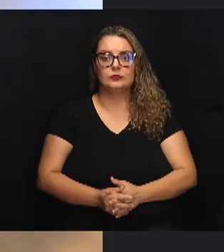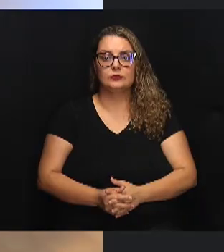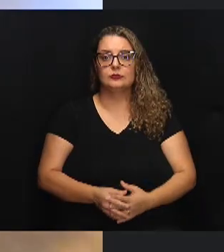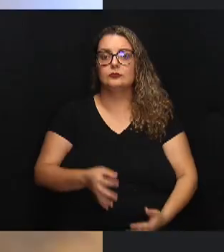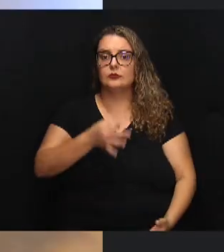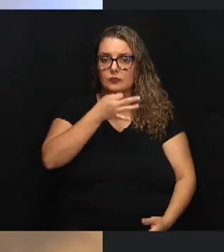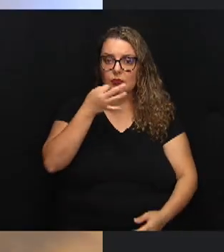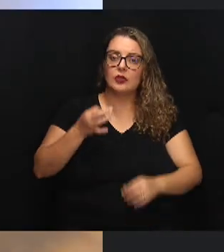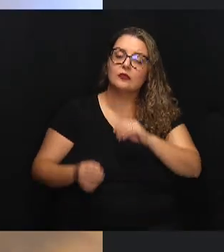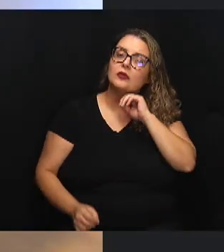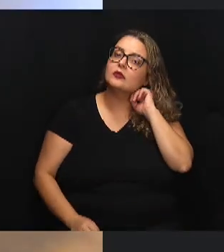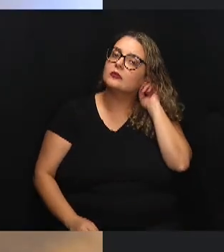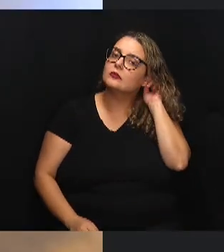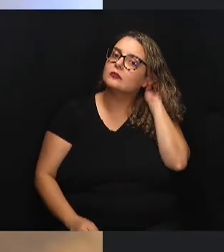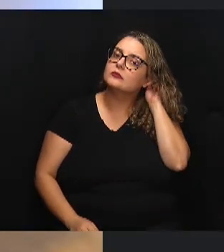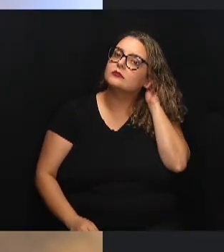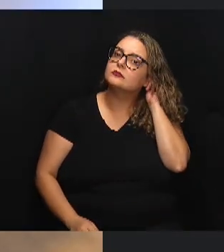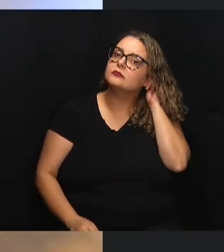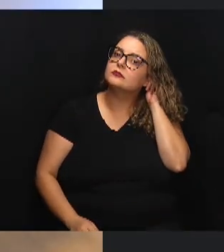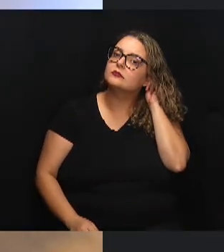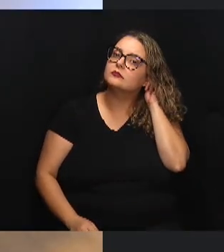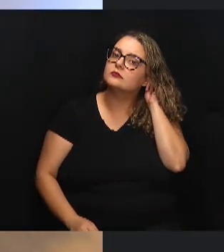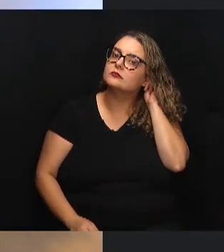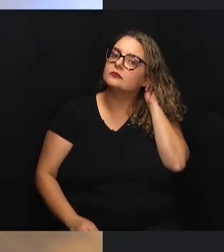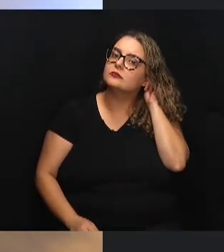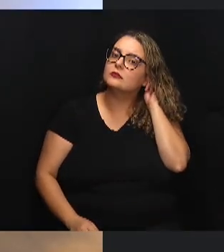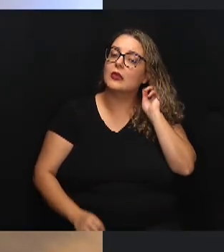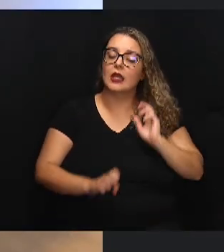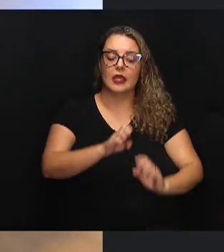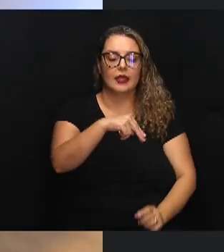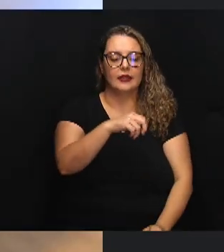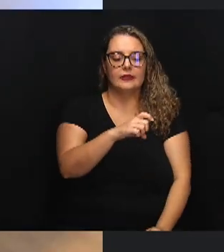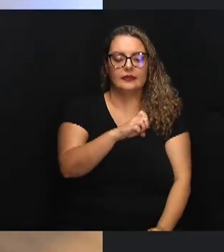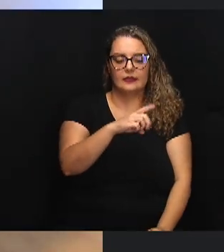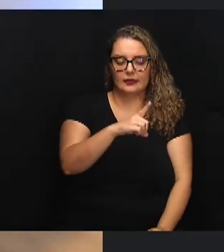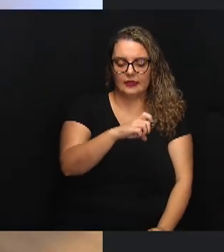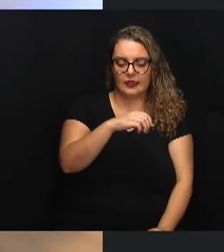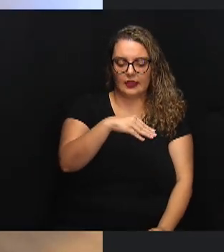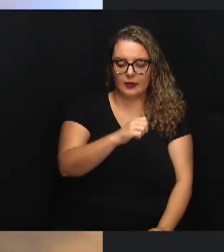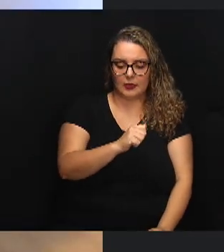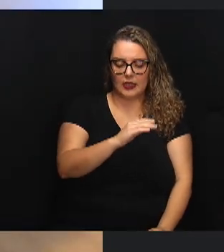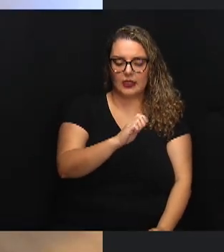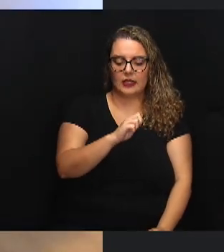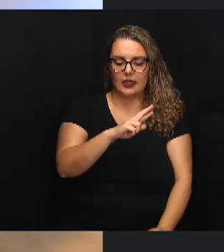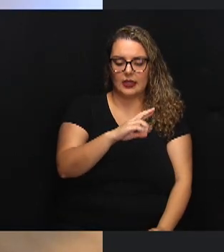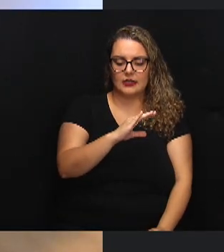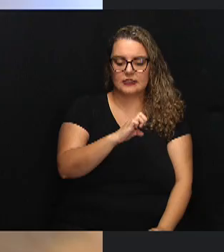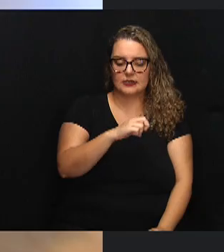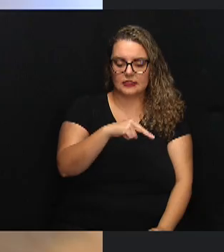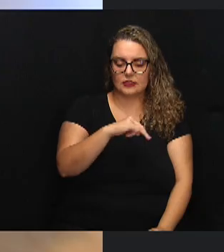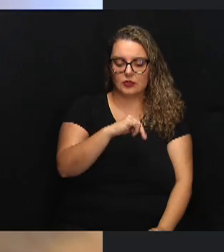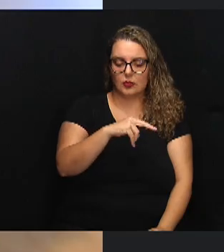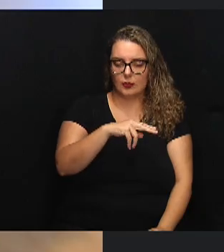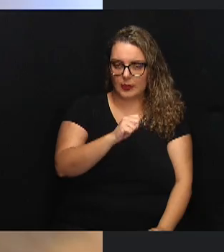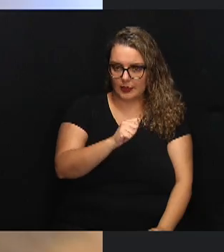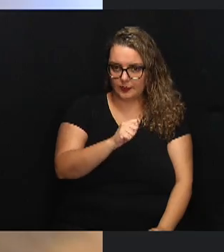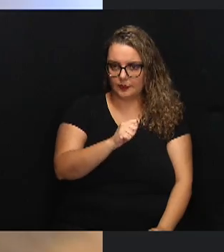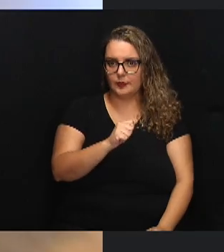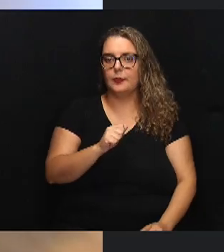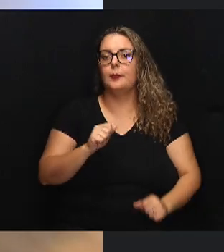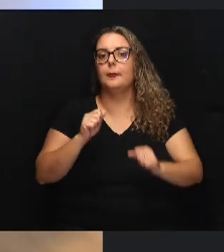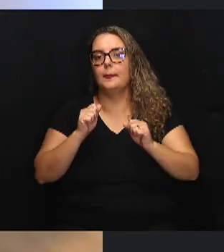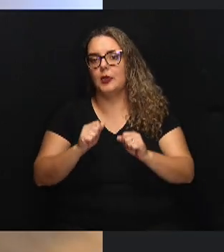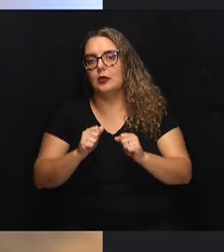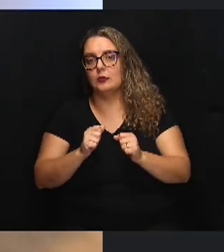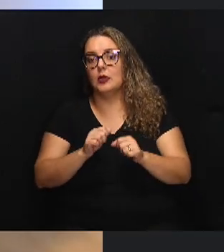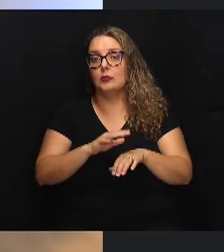Perfeito. Então, quando a gente está falando em adenocarcinoma, podemos ter realmente essa indicação de uma doença muito mais